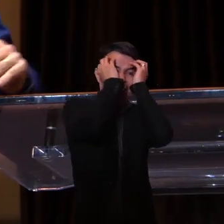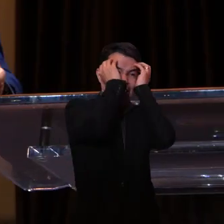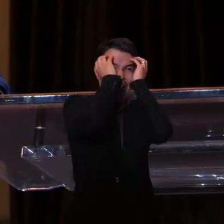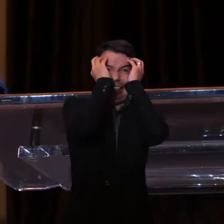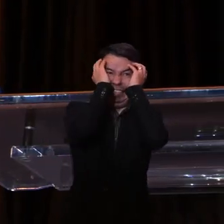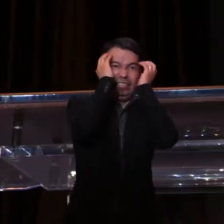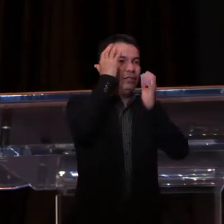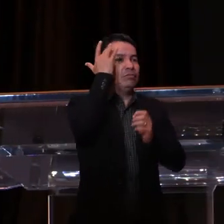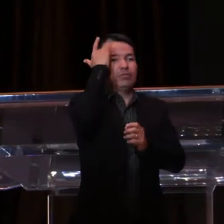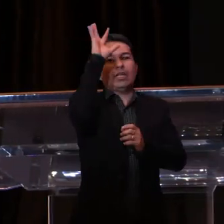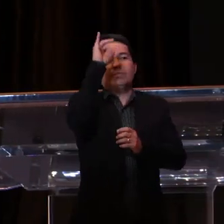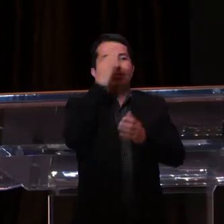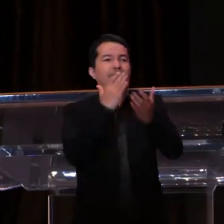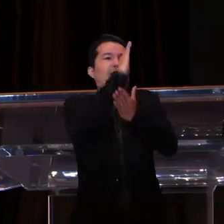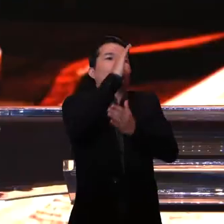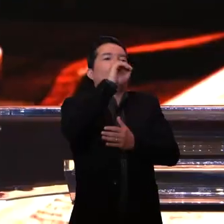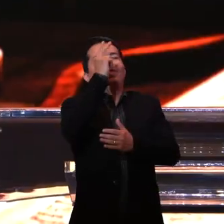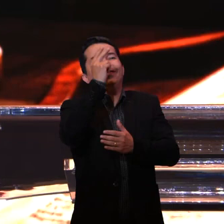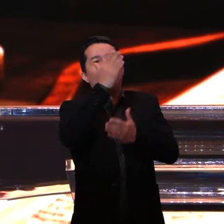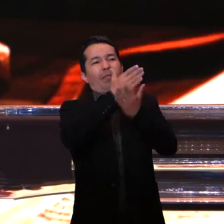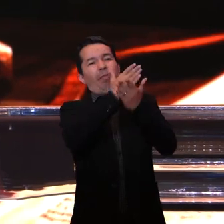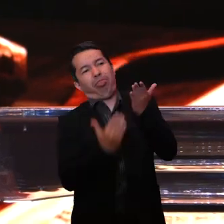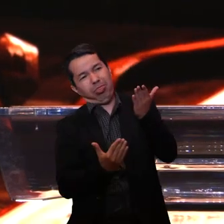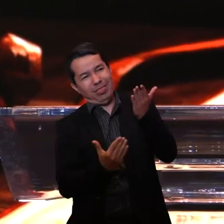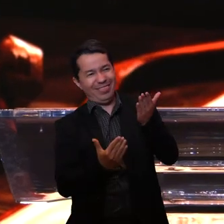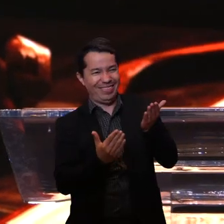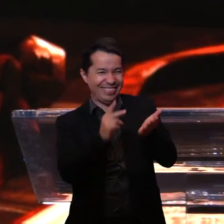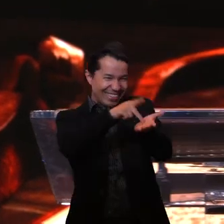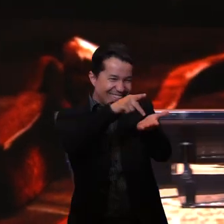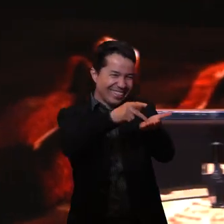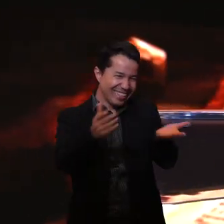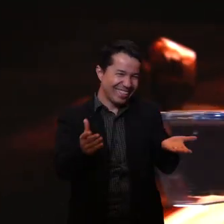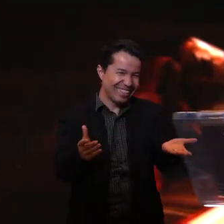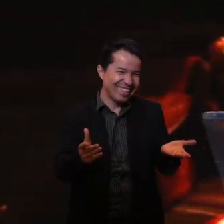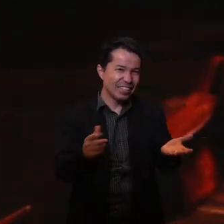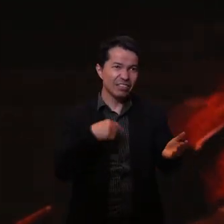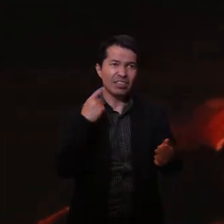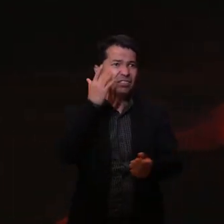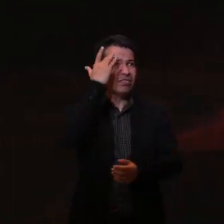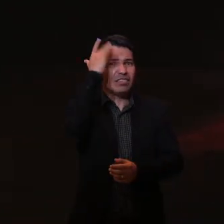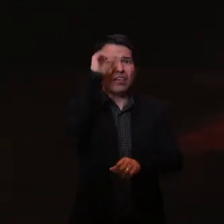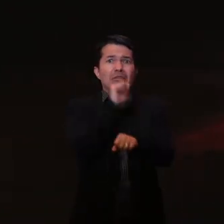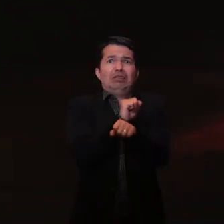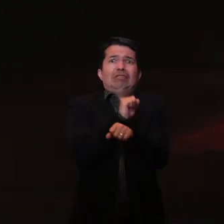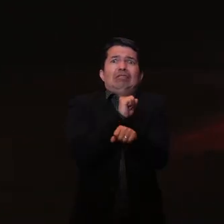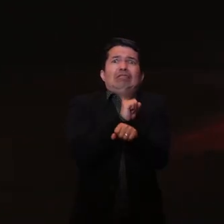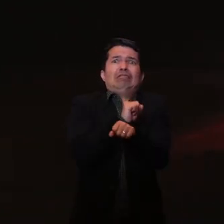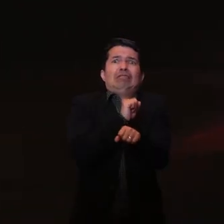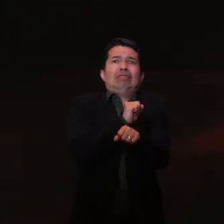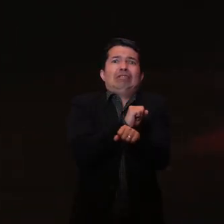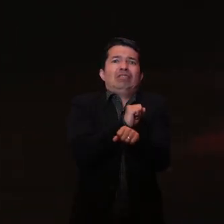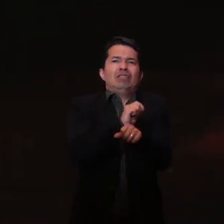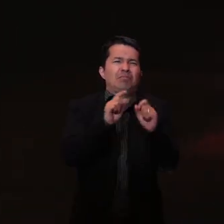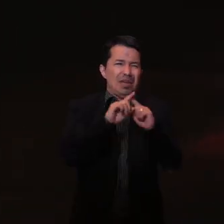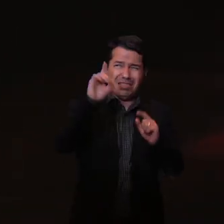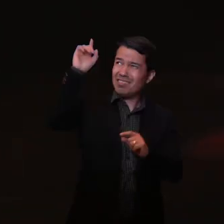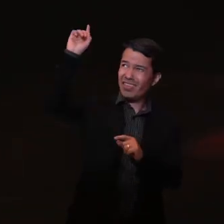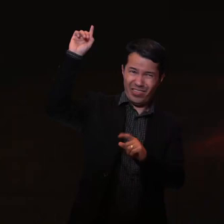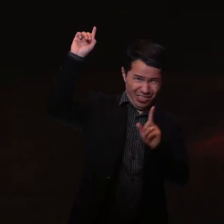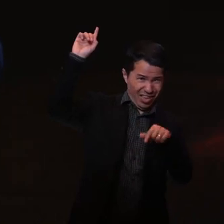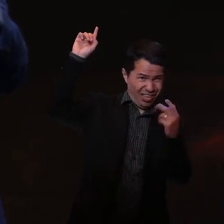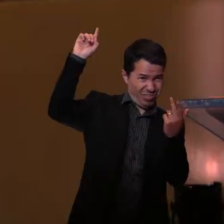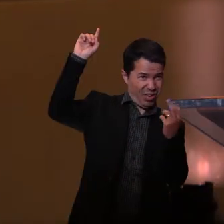tem certeza. A esperança que é gerada por Deus não é uma torcida, não é uma